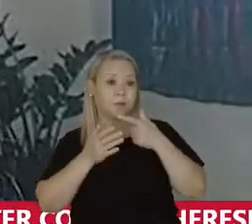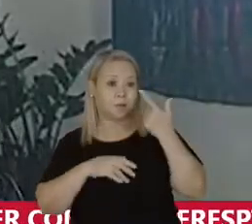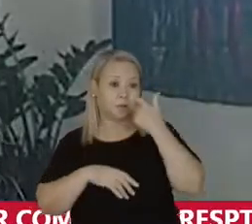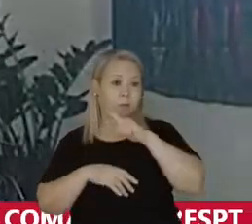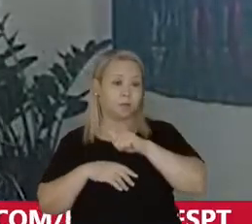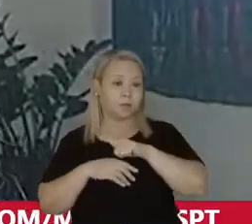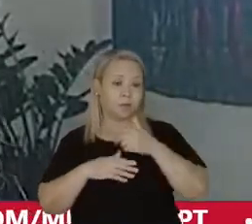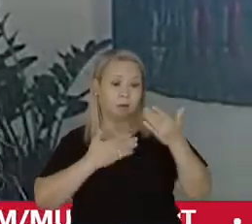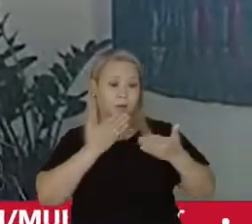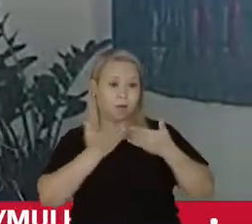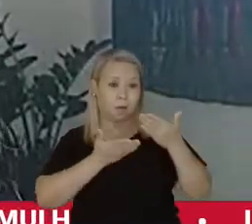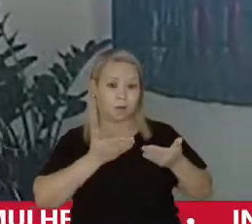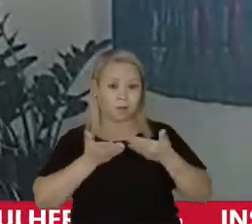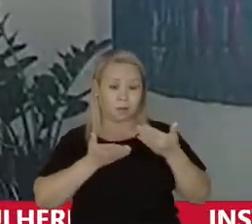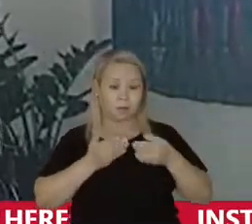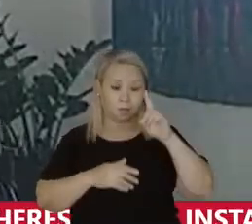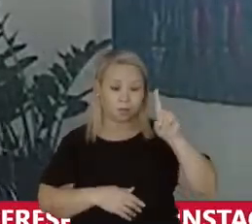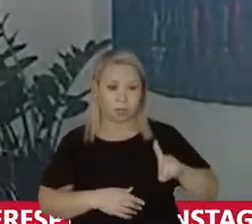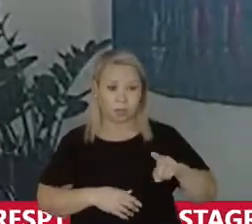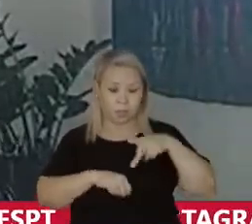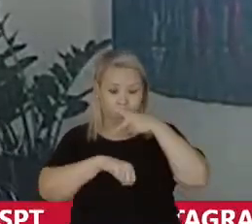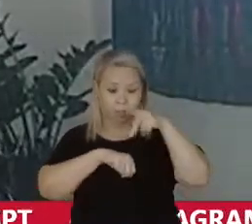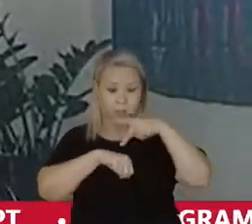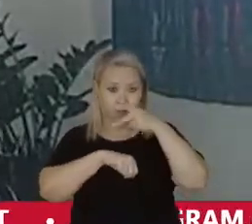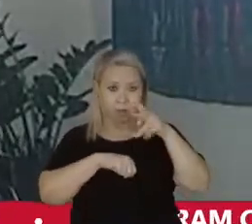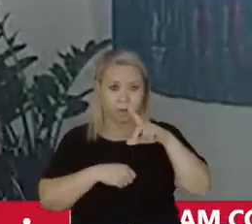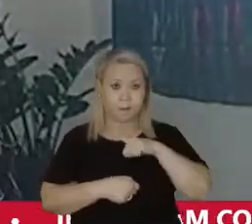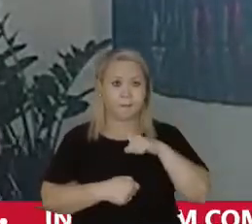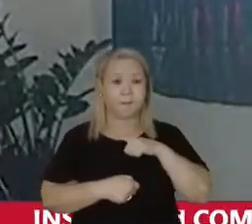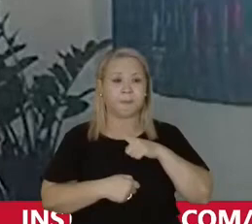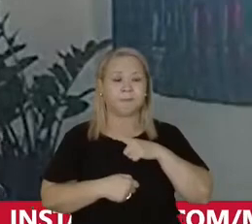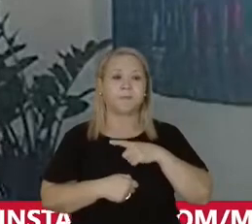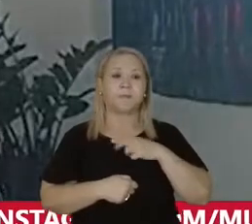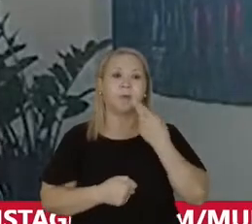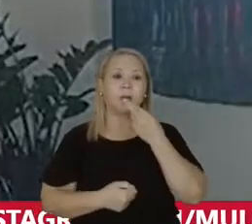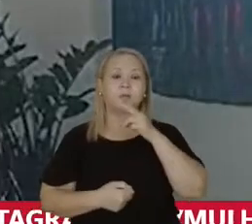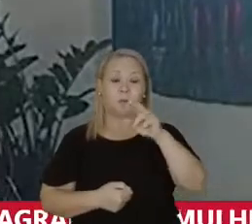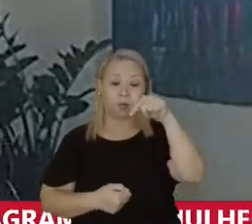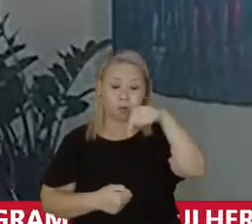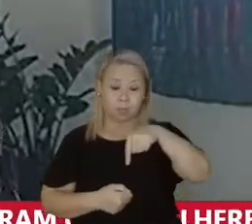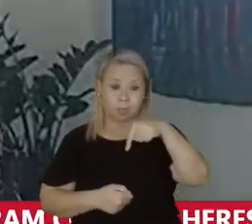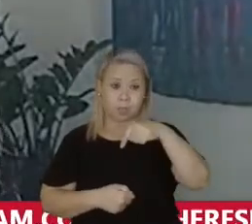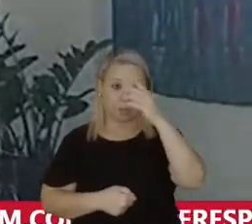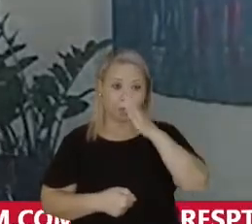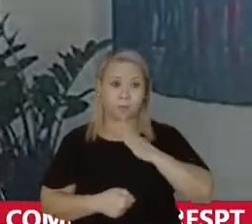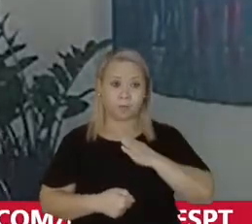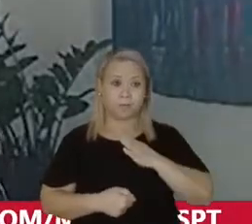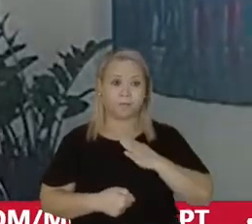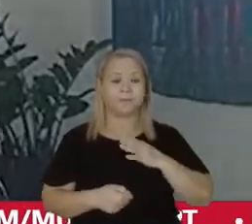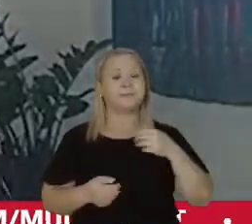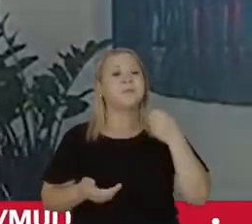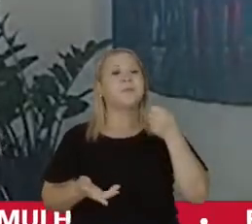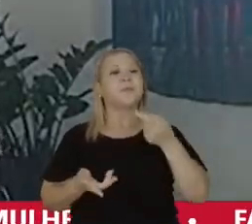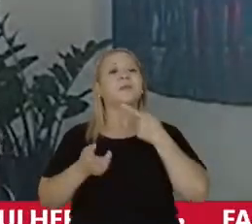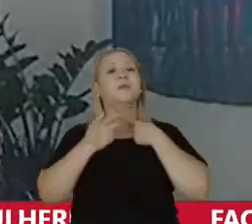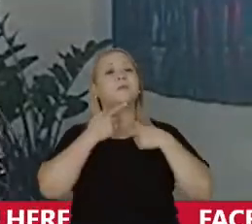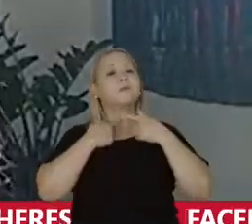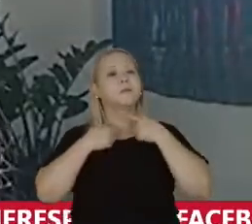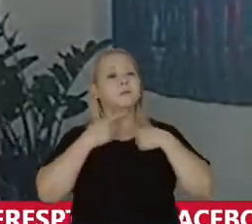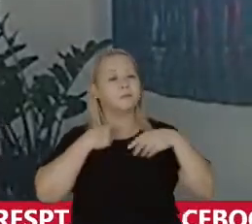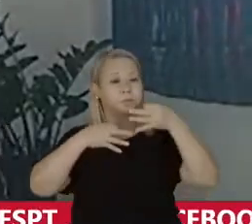uma reação da extrema-direita internacional que tem reflexos aqui no Brasil e que pretende